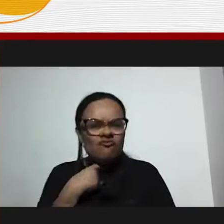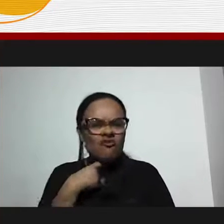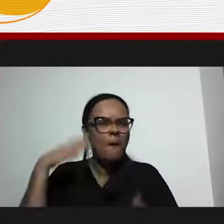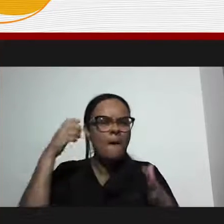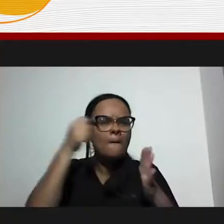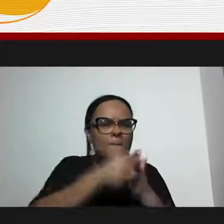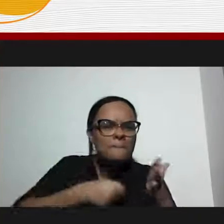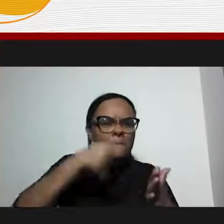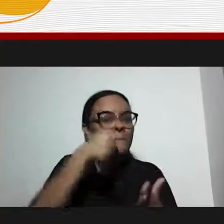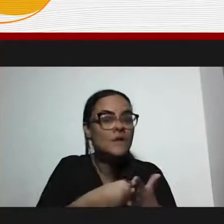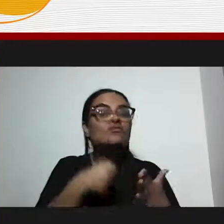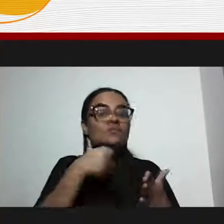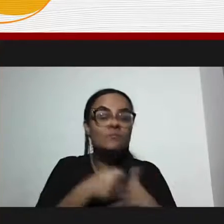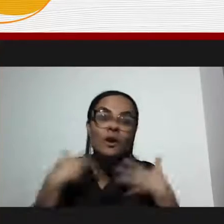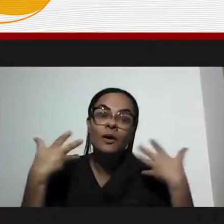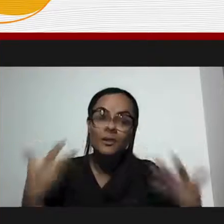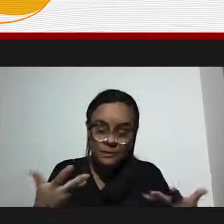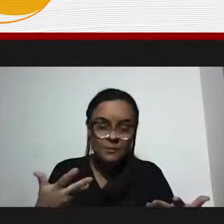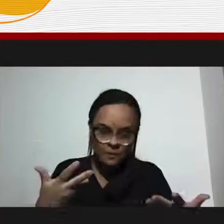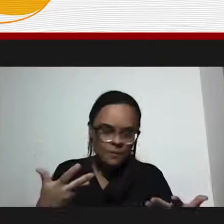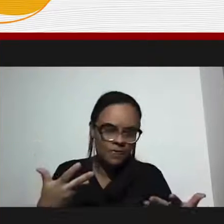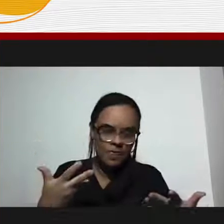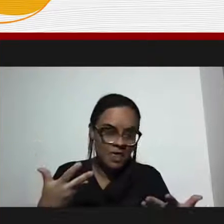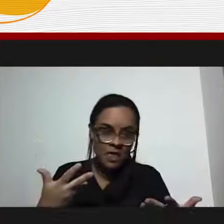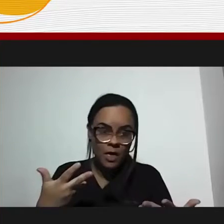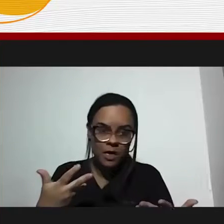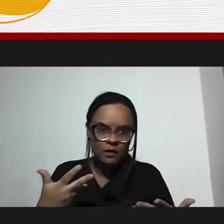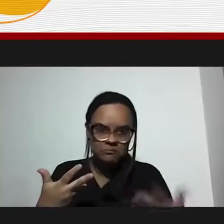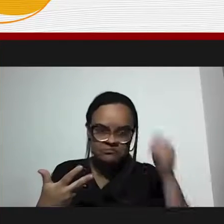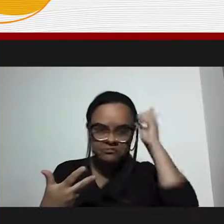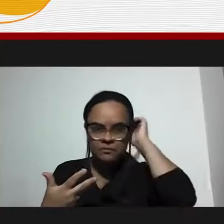seu melhor. Então, eu nunca tive